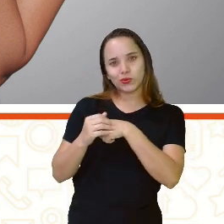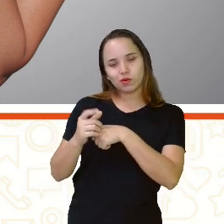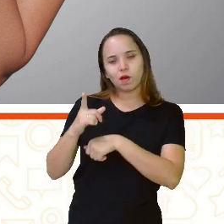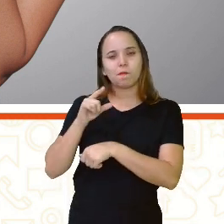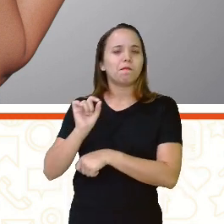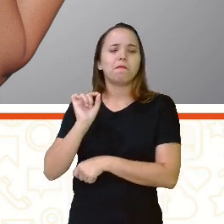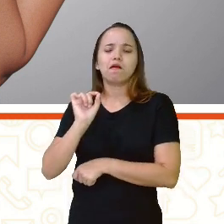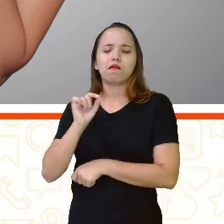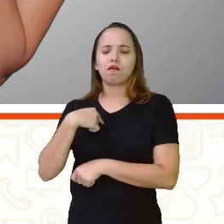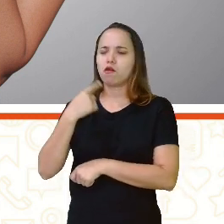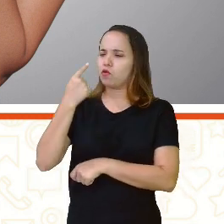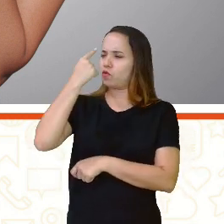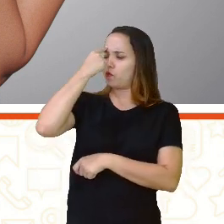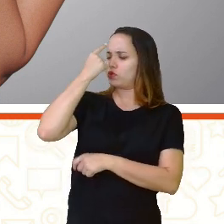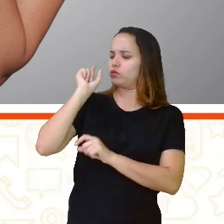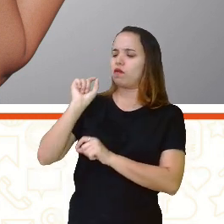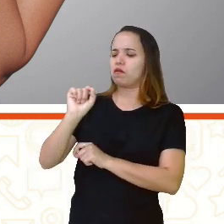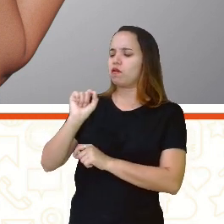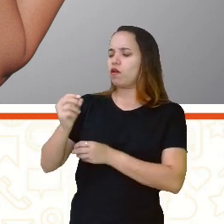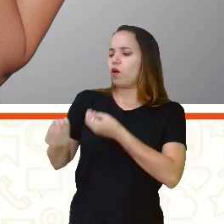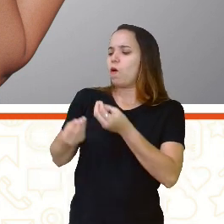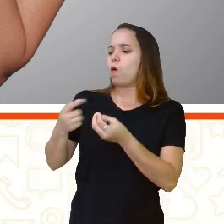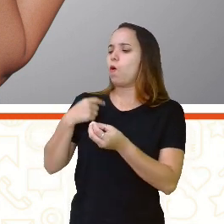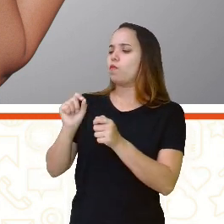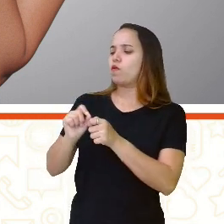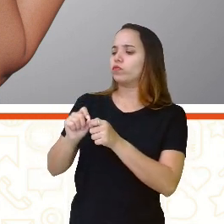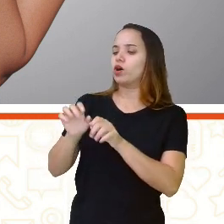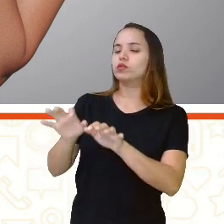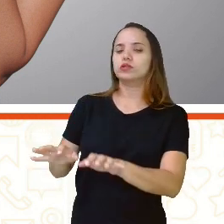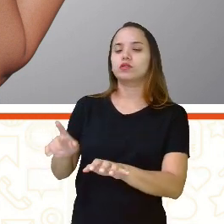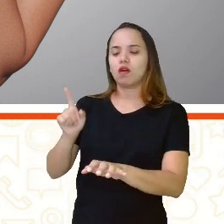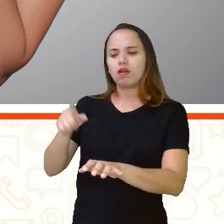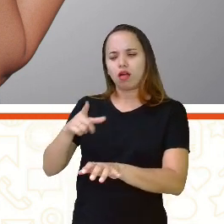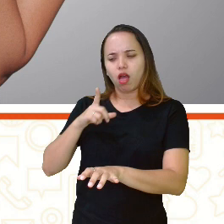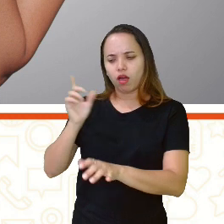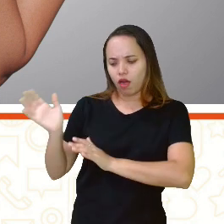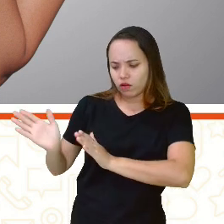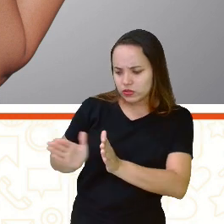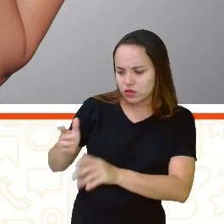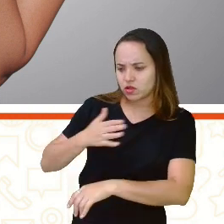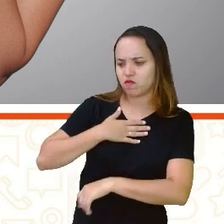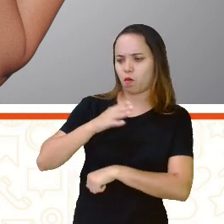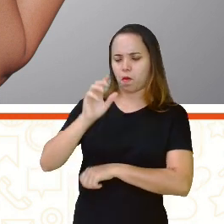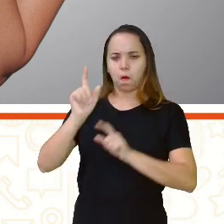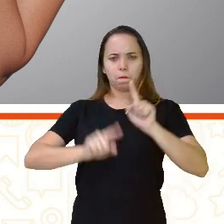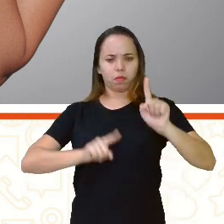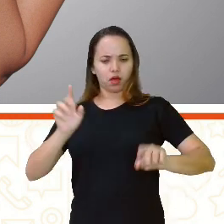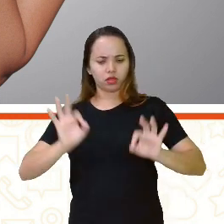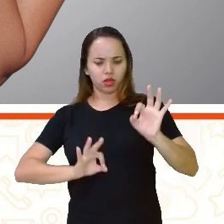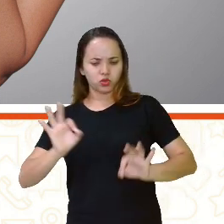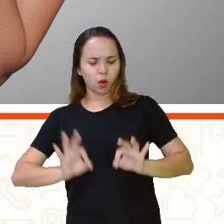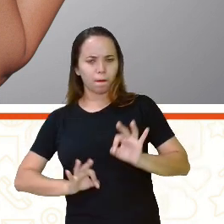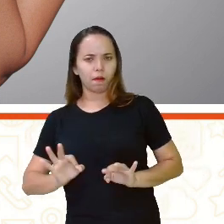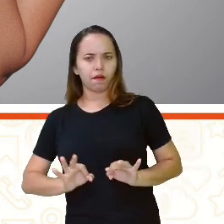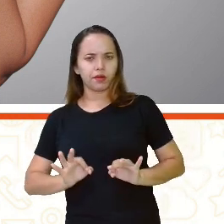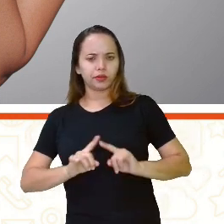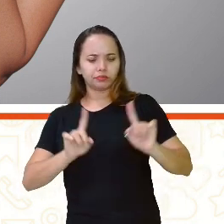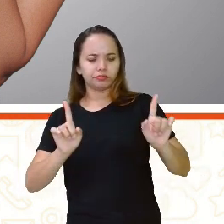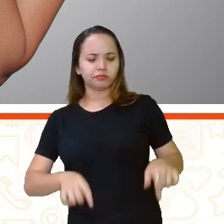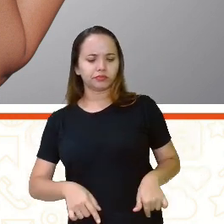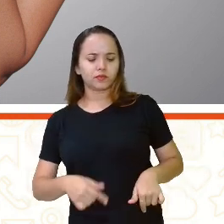esse planejamento? Quem é que vai fazer? Será que está acessível? Será que eu estou abordando de